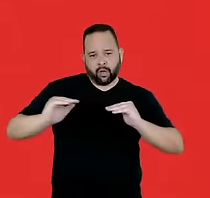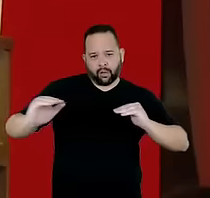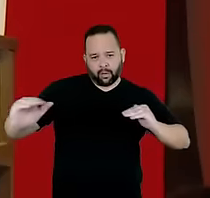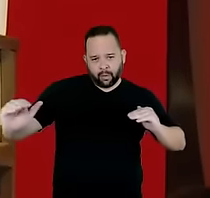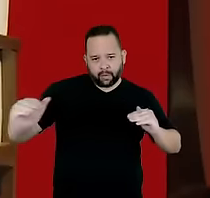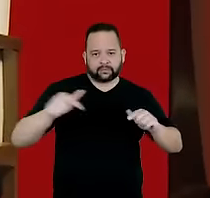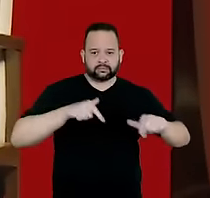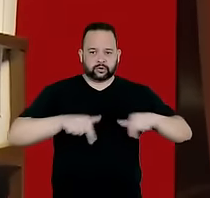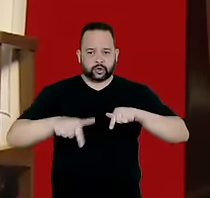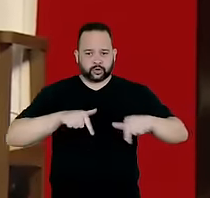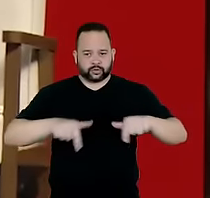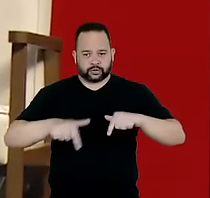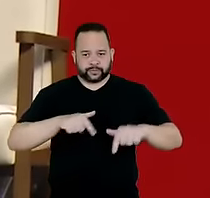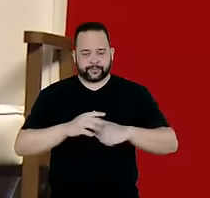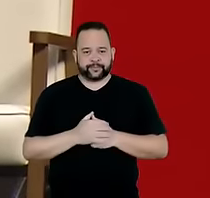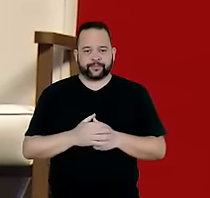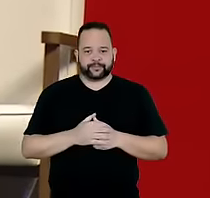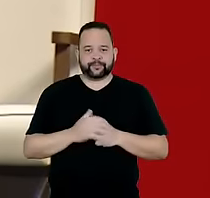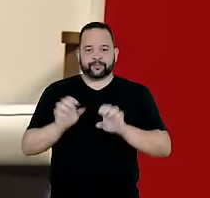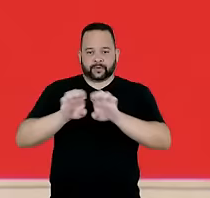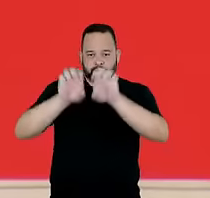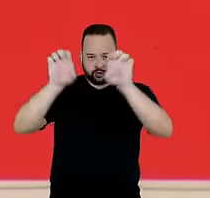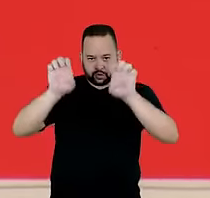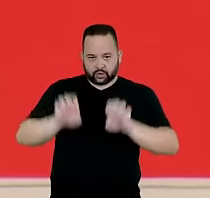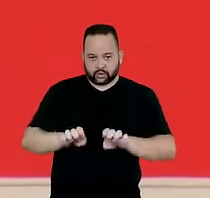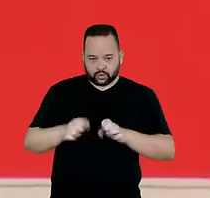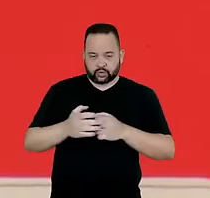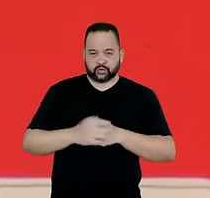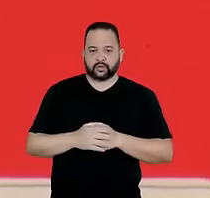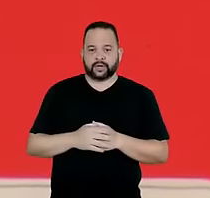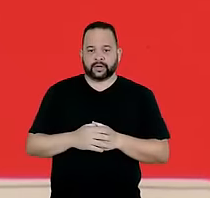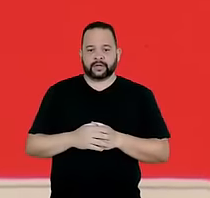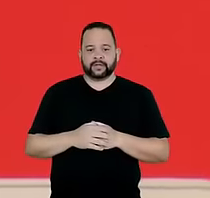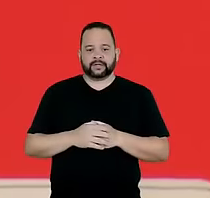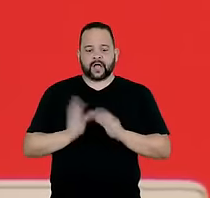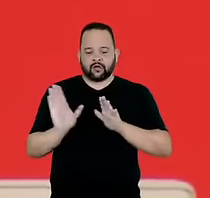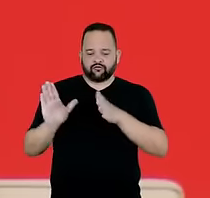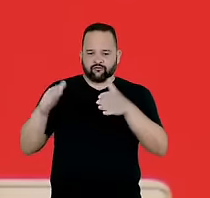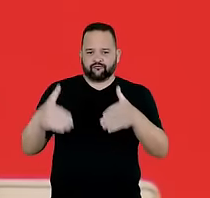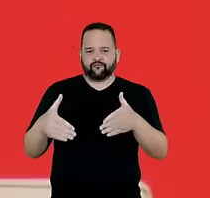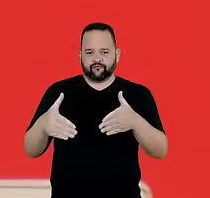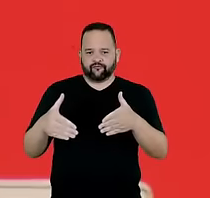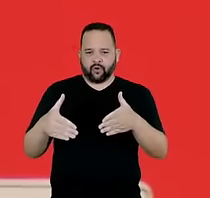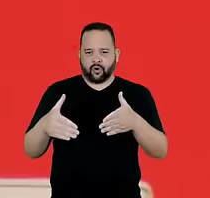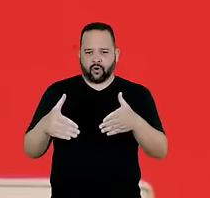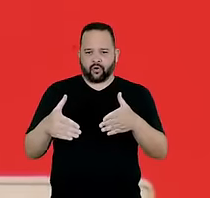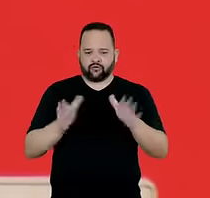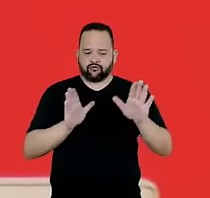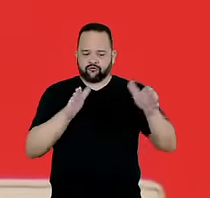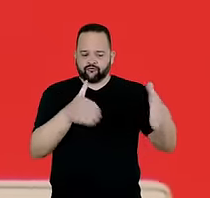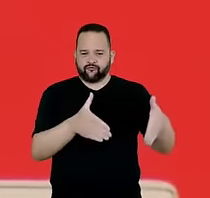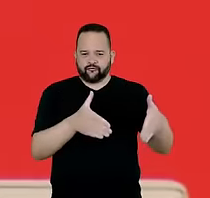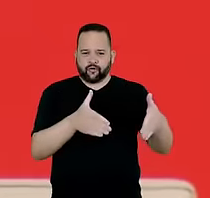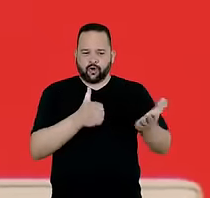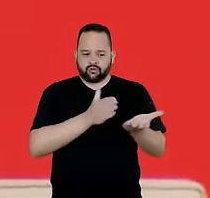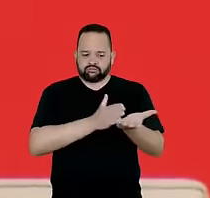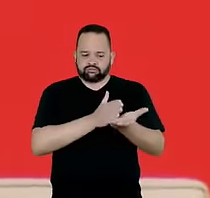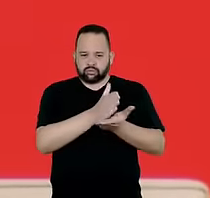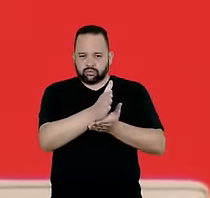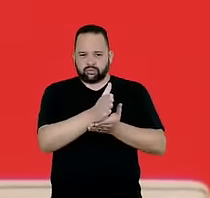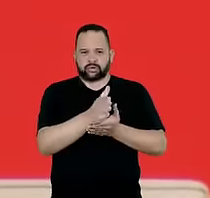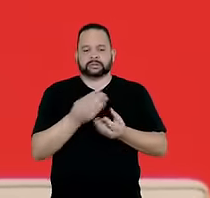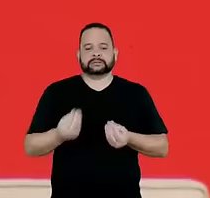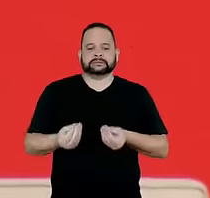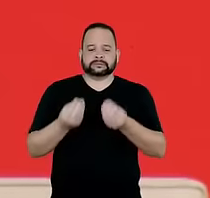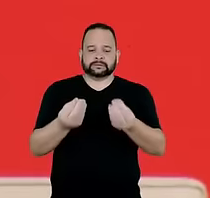estrutura wealth está direcionada a proporcionar uma experiência